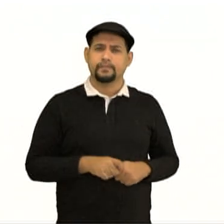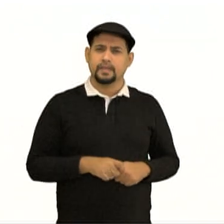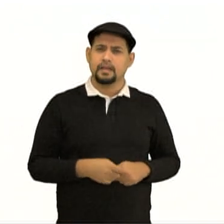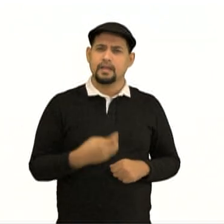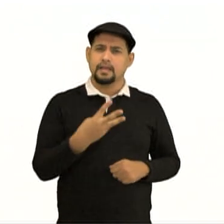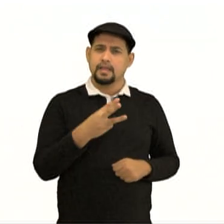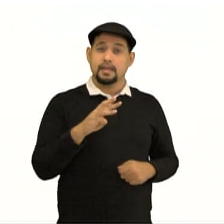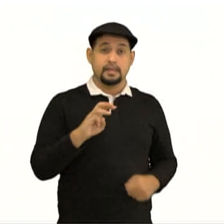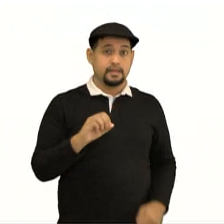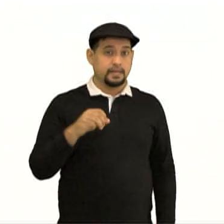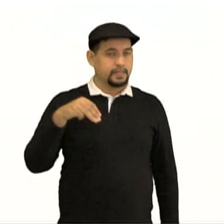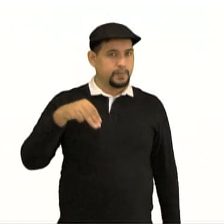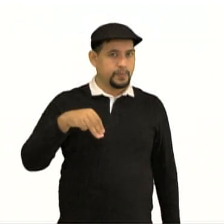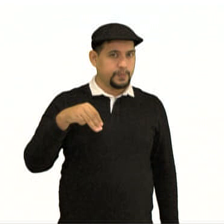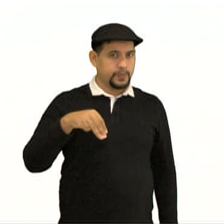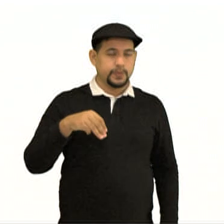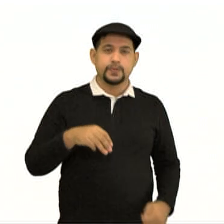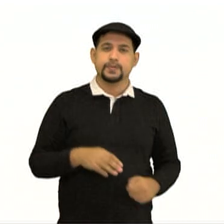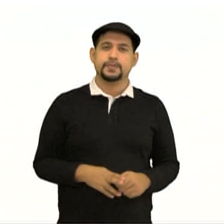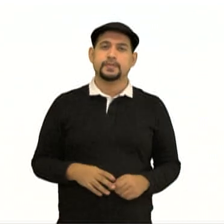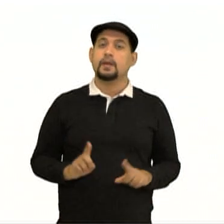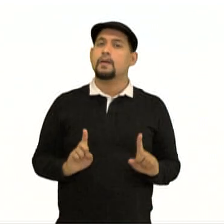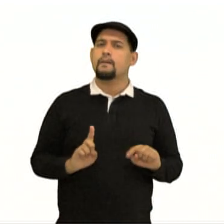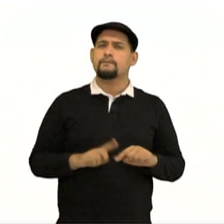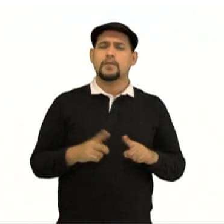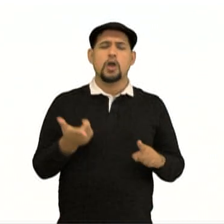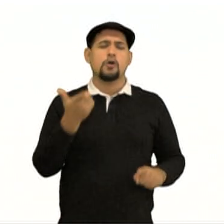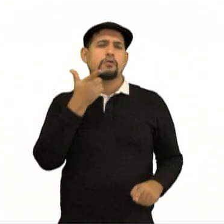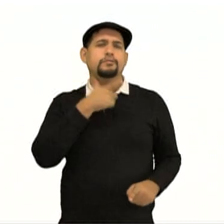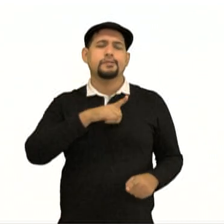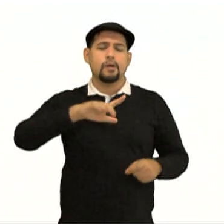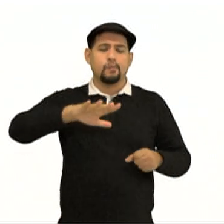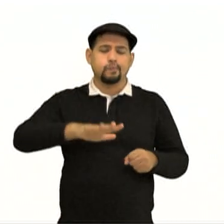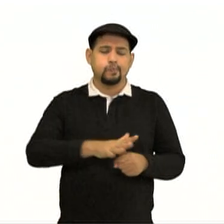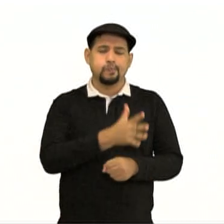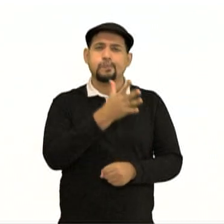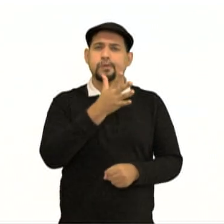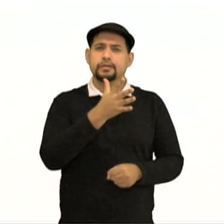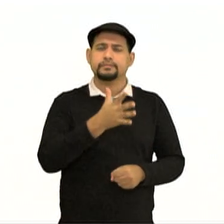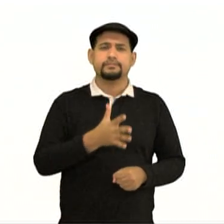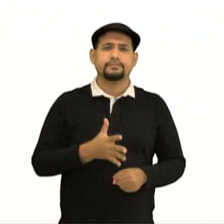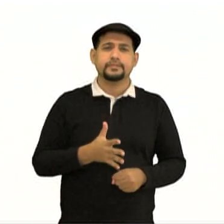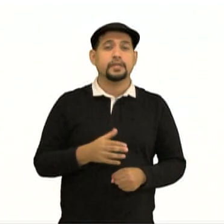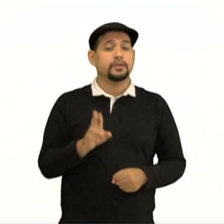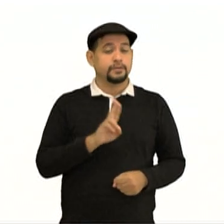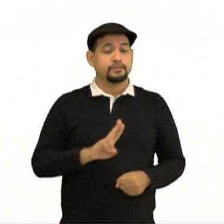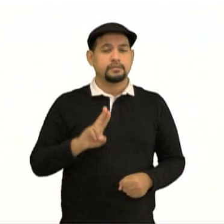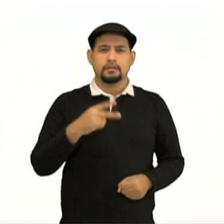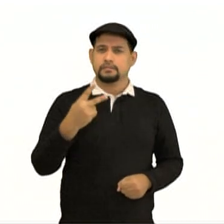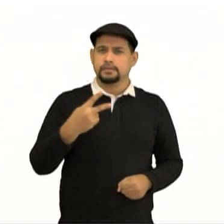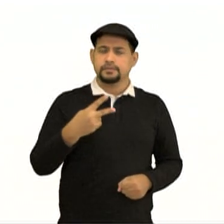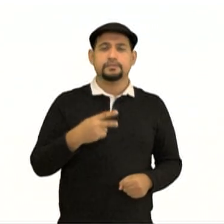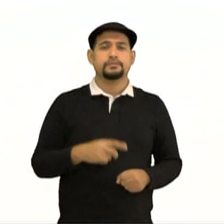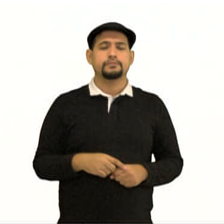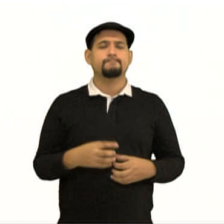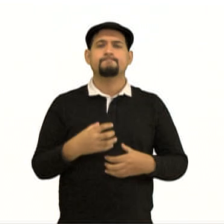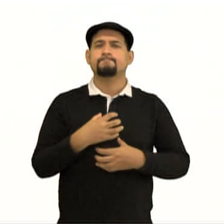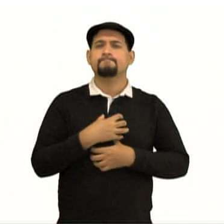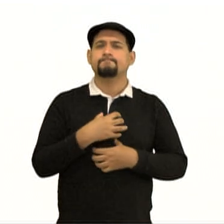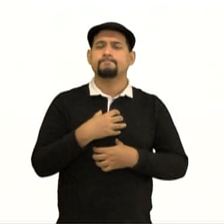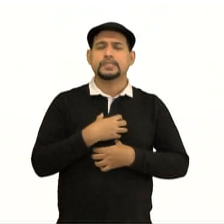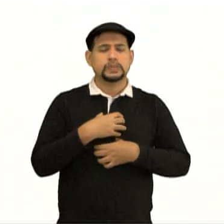30 minutos. Então, para se conseguir encher essa fonte e o segundo cilindro de forma que